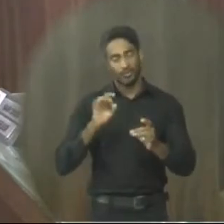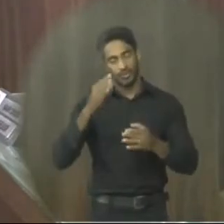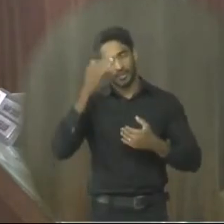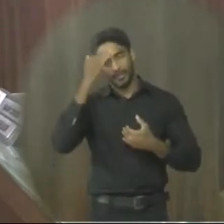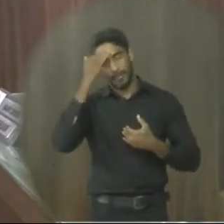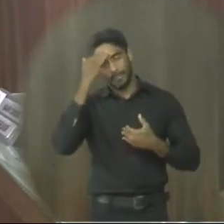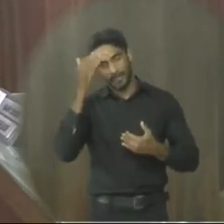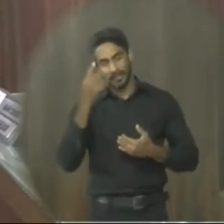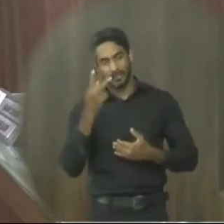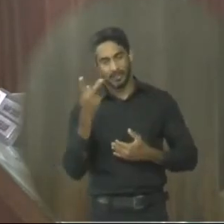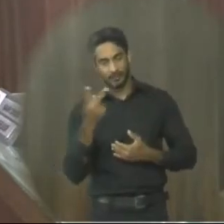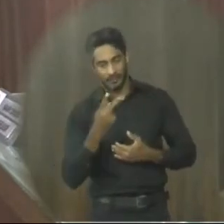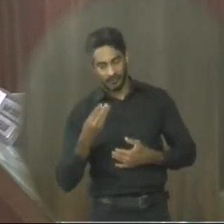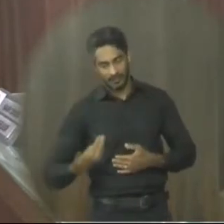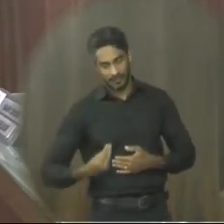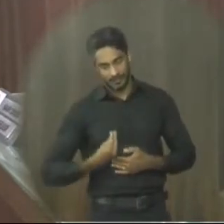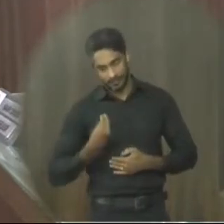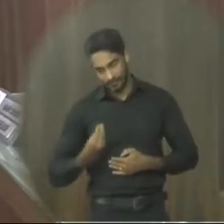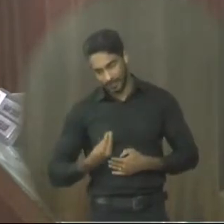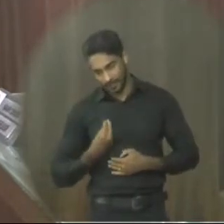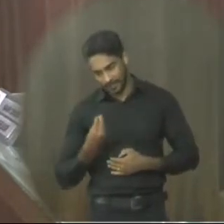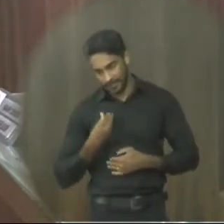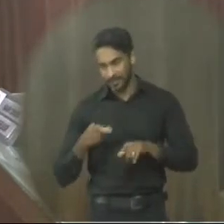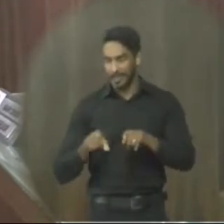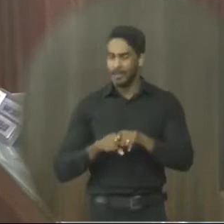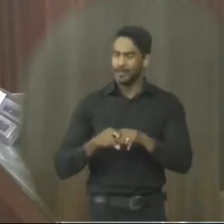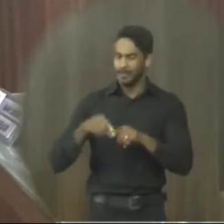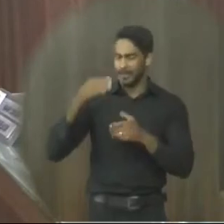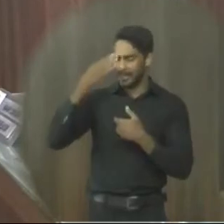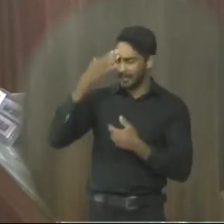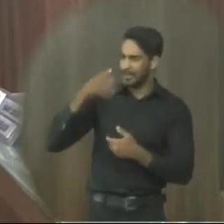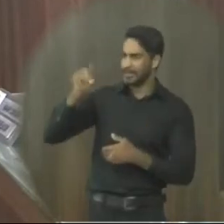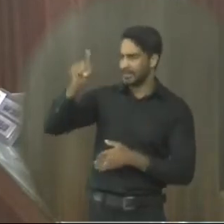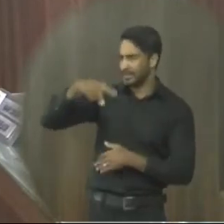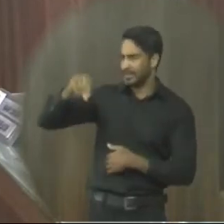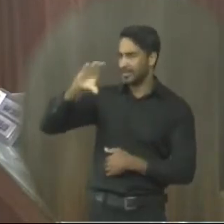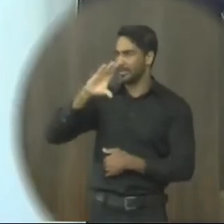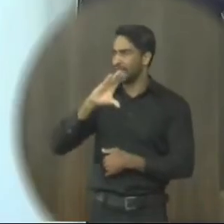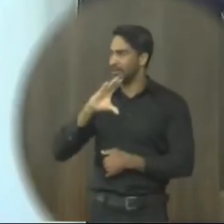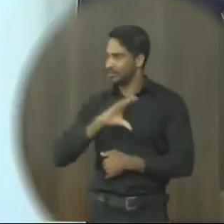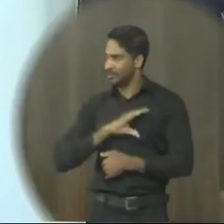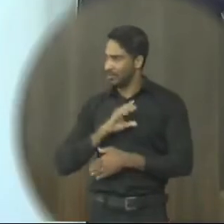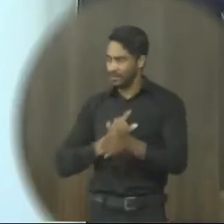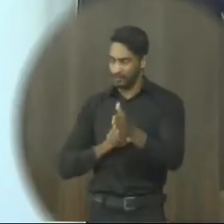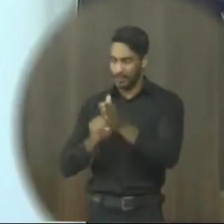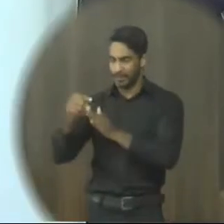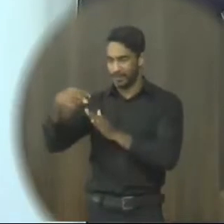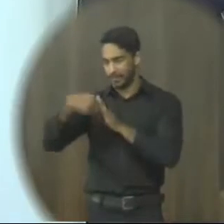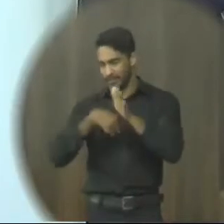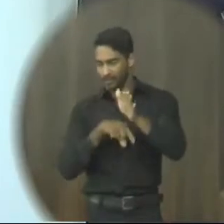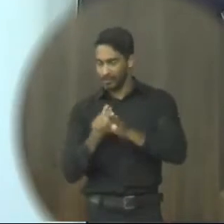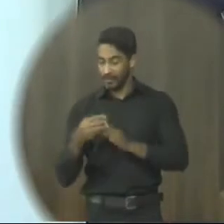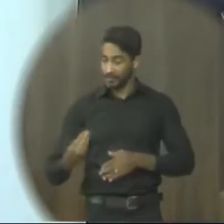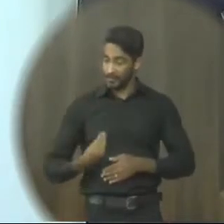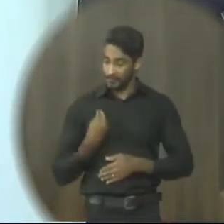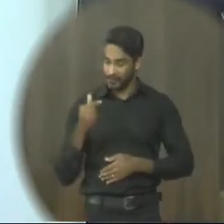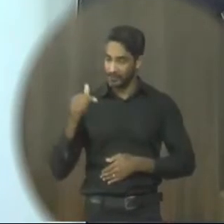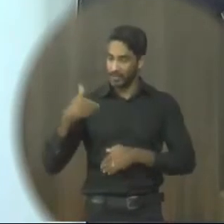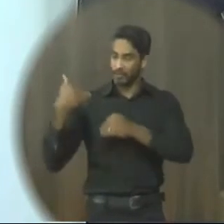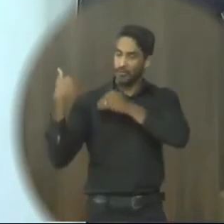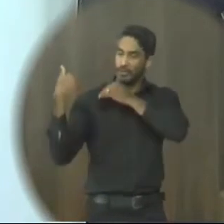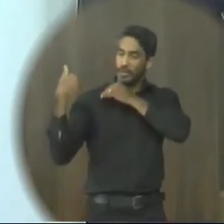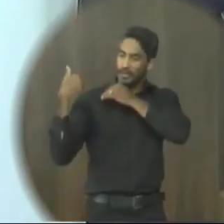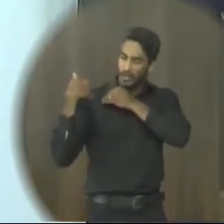agradecer a vocês dois pela presença, agradecer aos novos colegas também pelos questionamentos. Estamos aqui como líder do